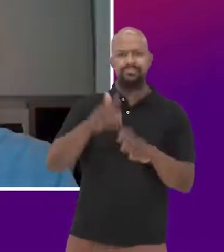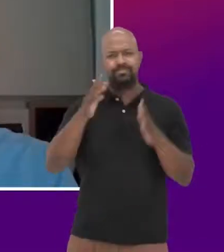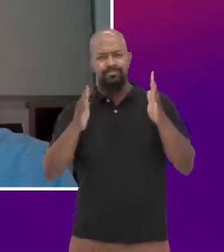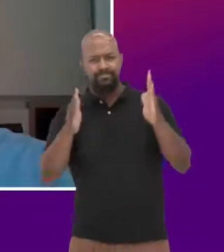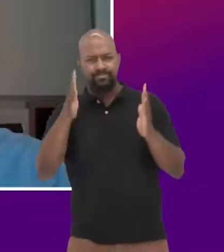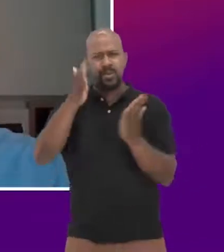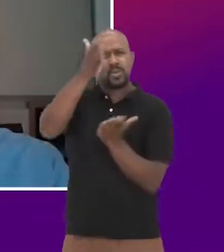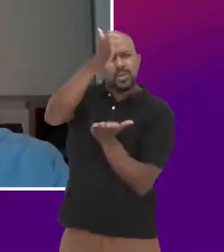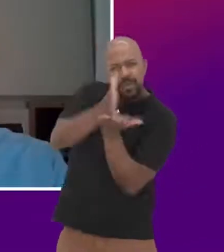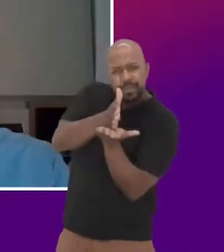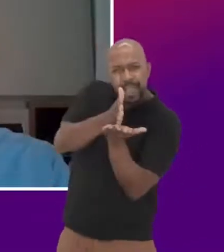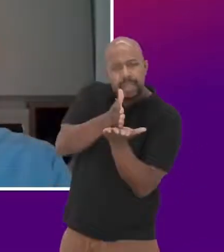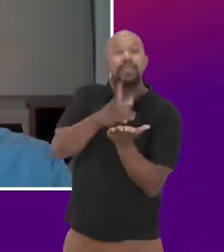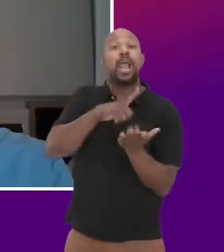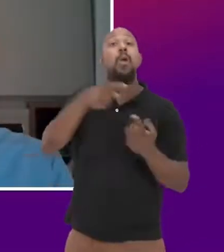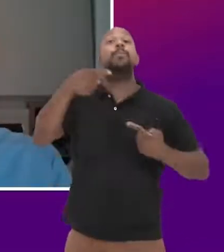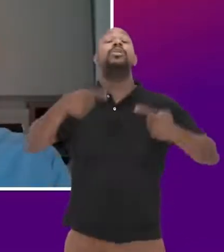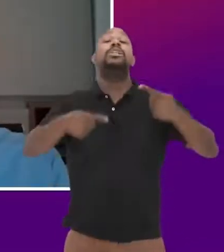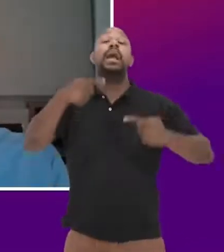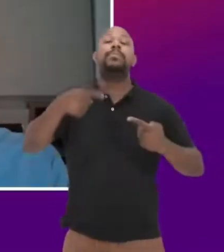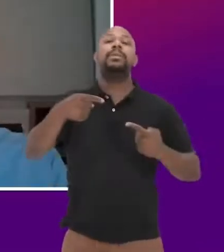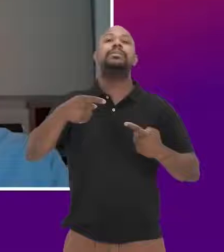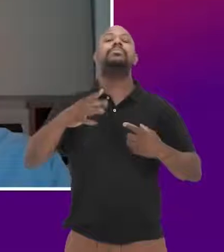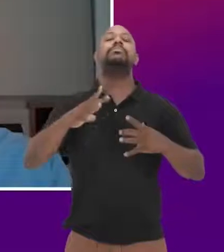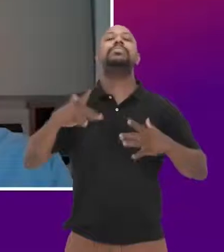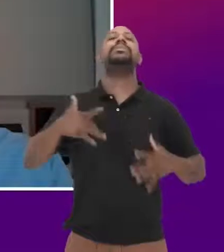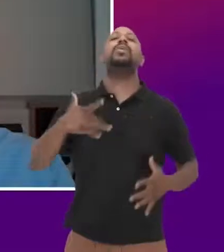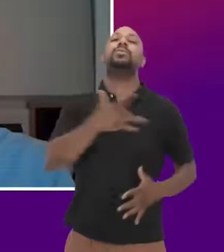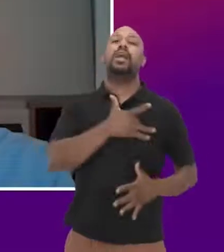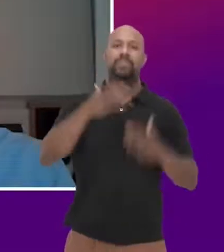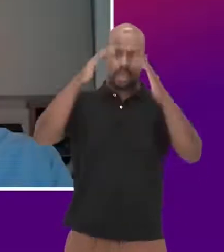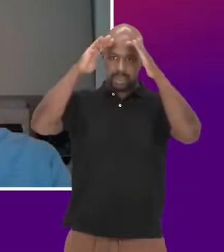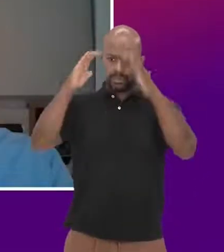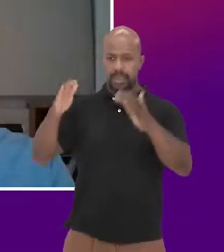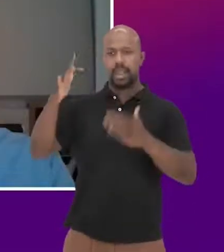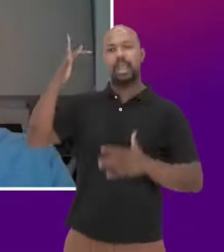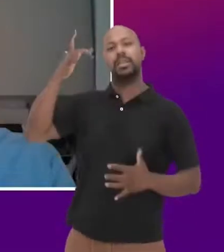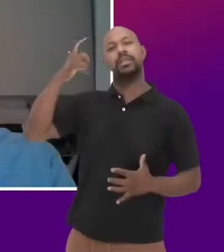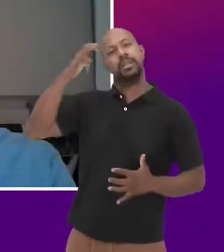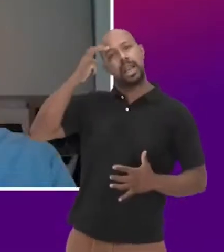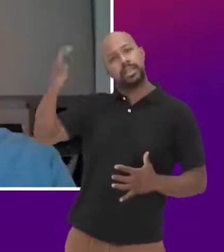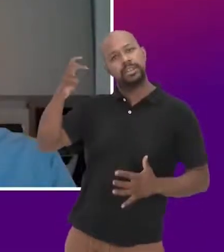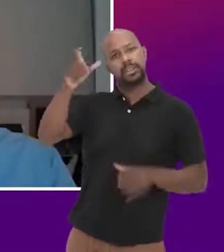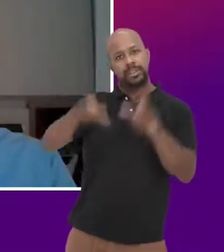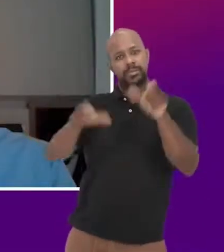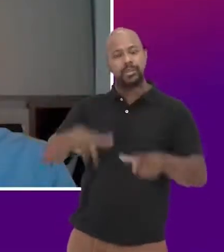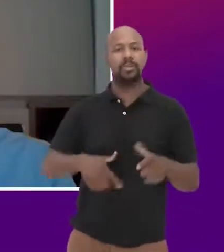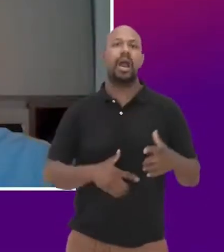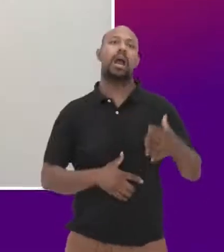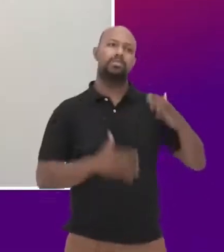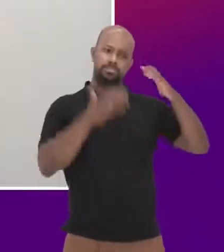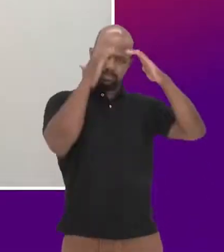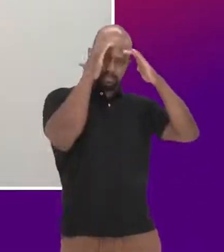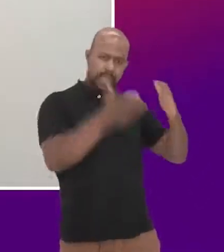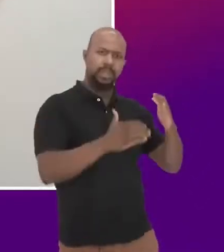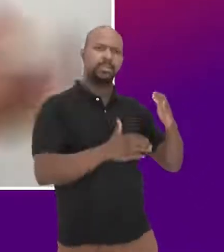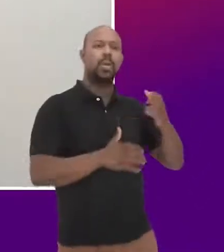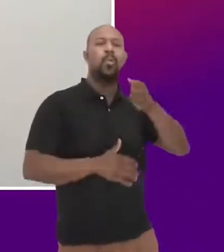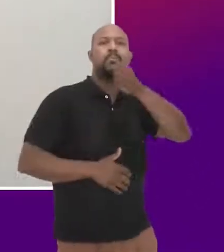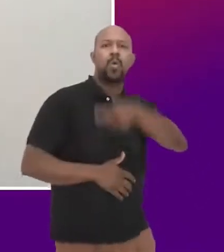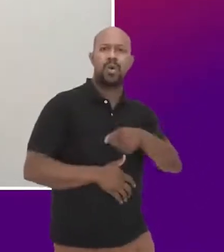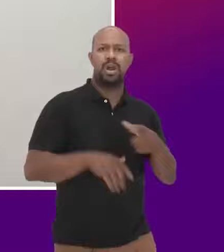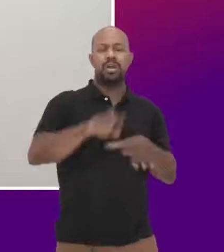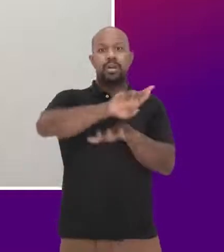disso, existe o politicamente saudável, que respeita a inteligência das pessoas, o senso de humor, uma série